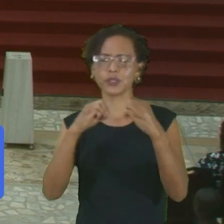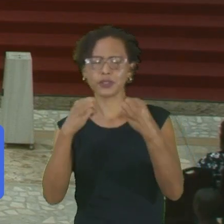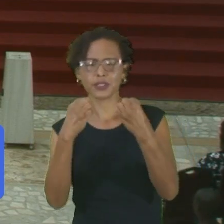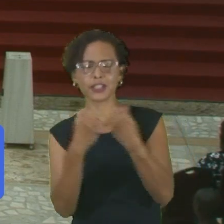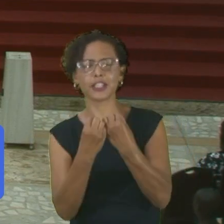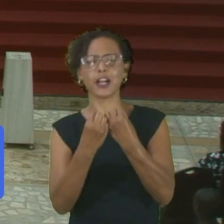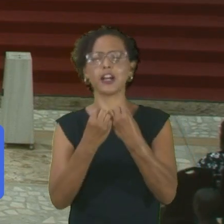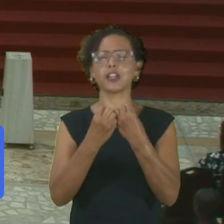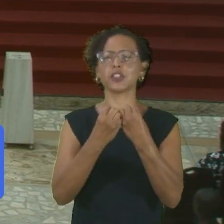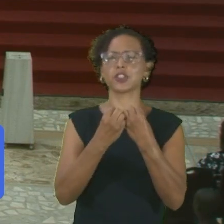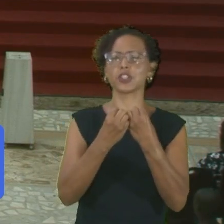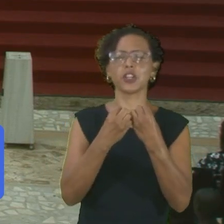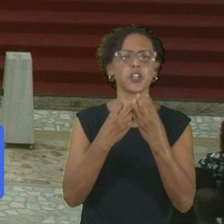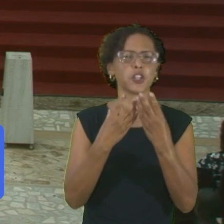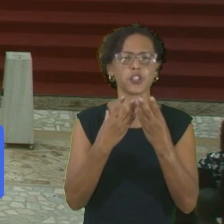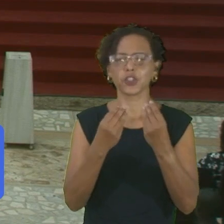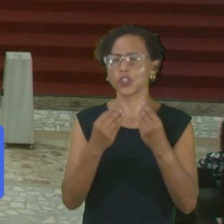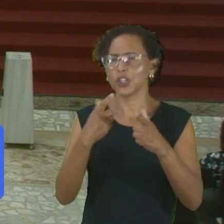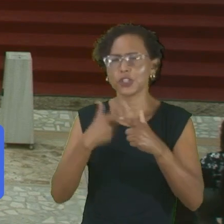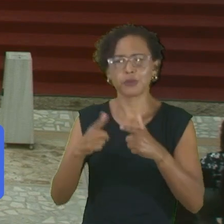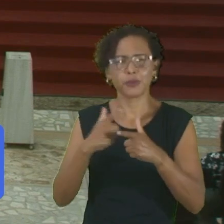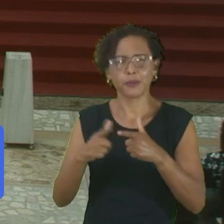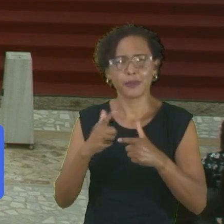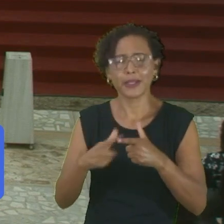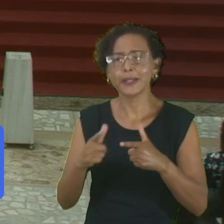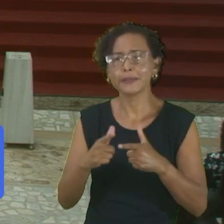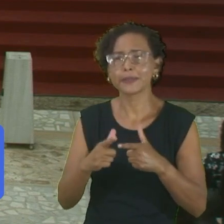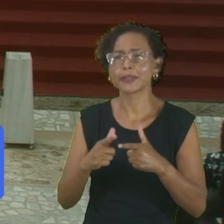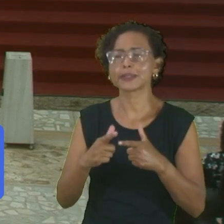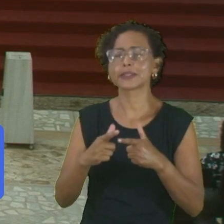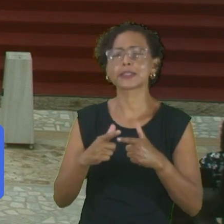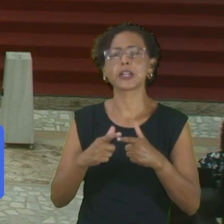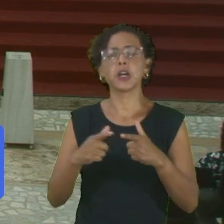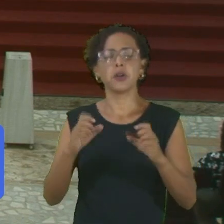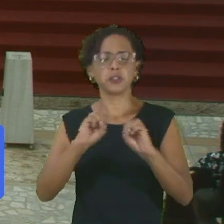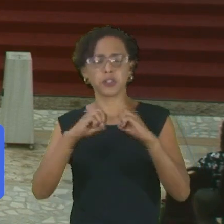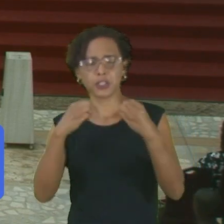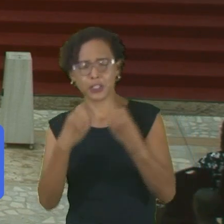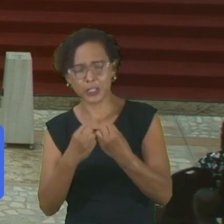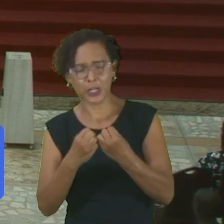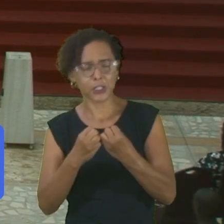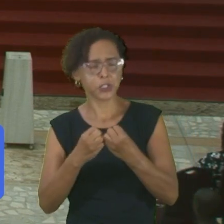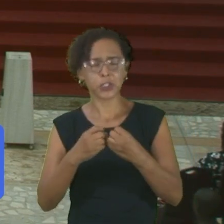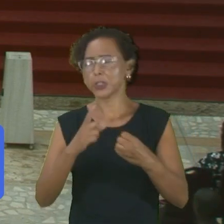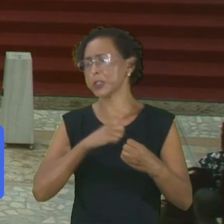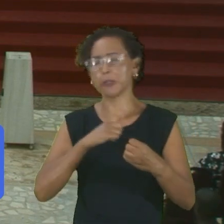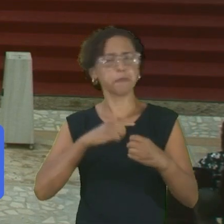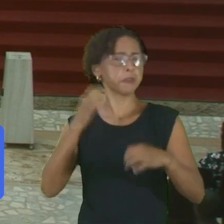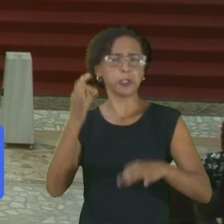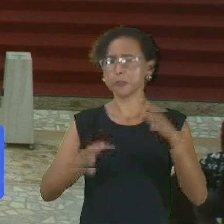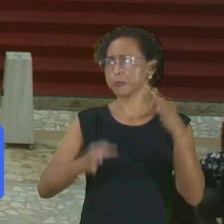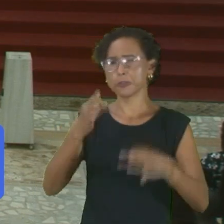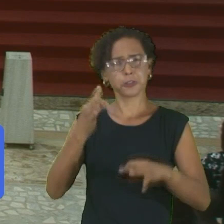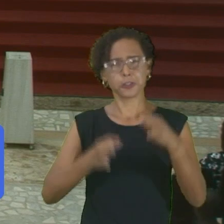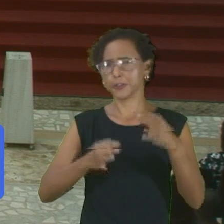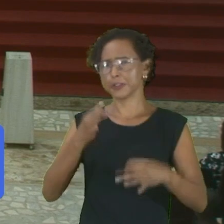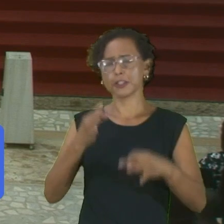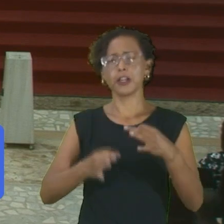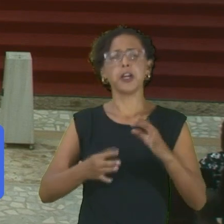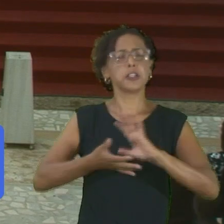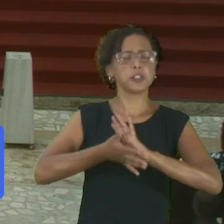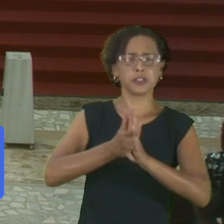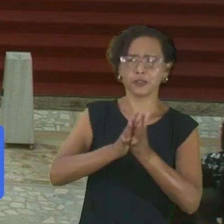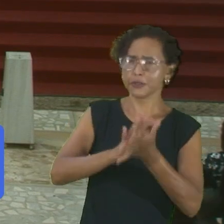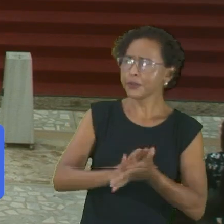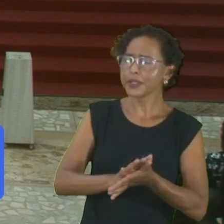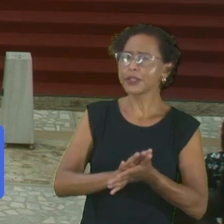todos os conflitos, em meio a uma sociedade injusta, uma sociedade desiludida, uma